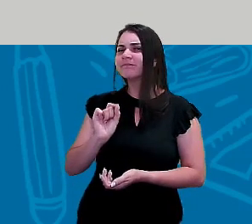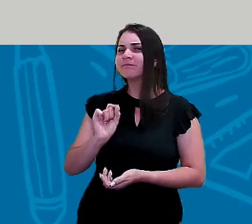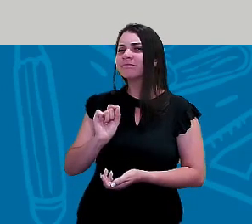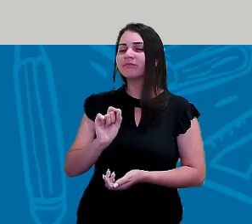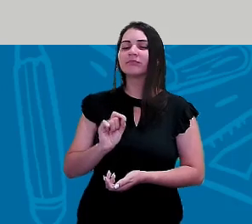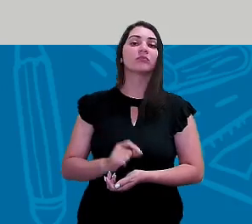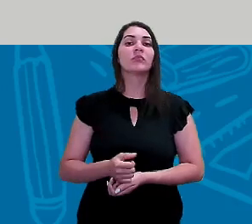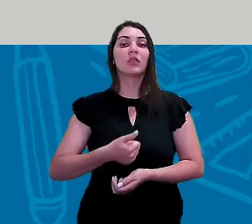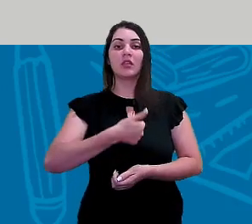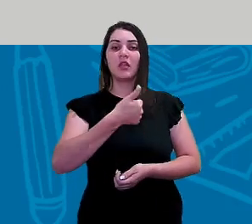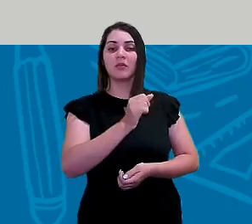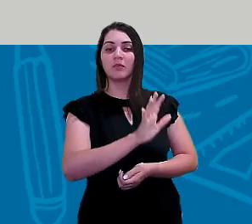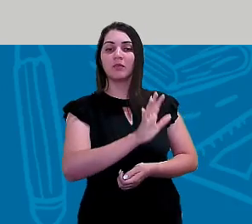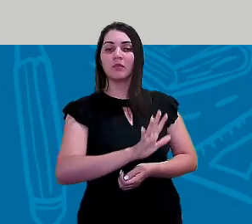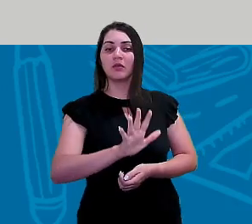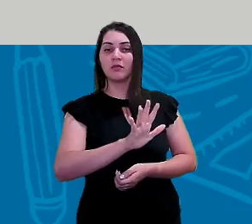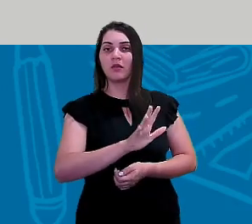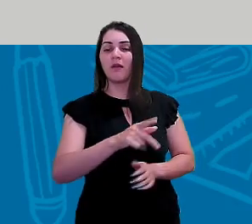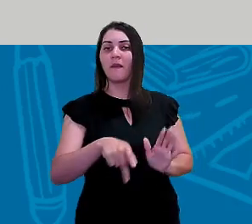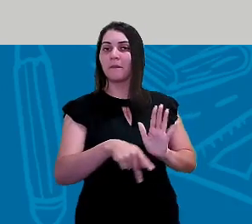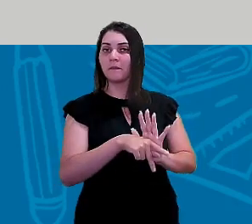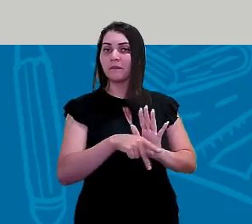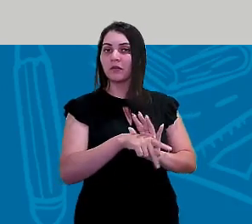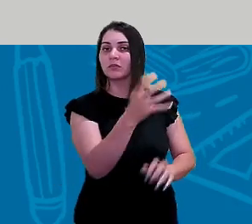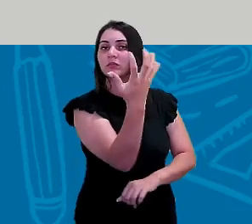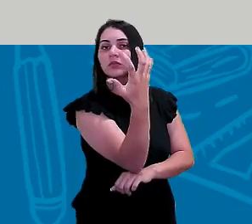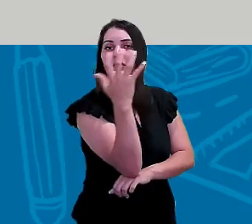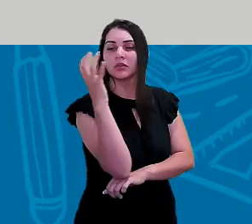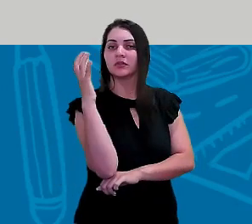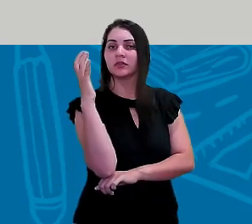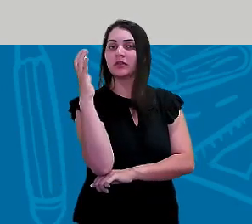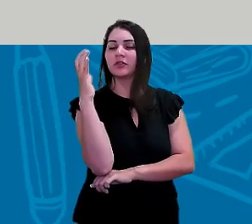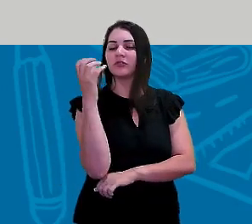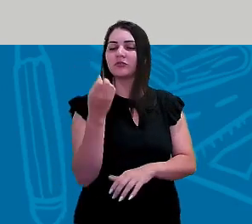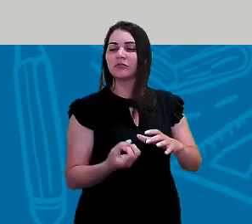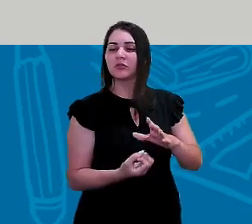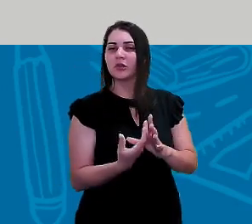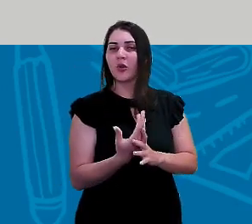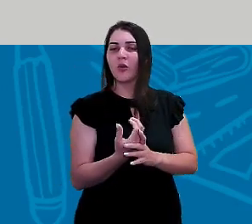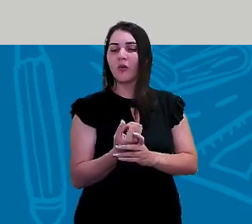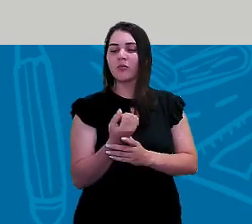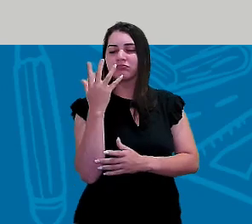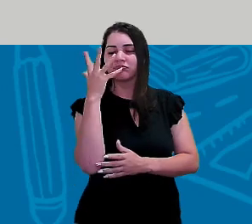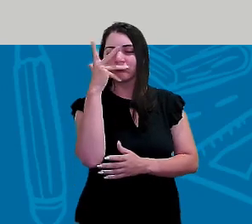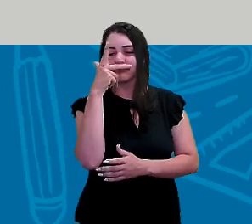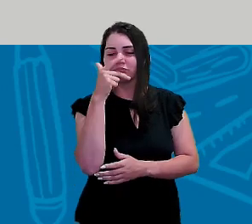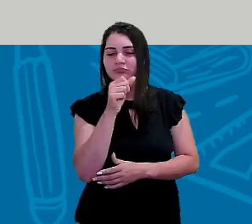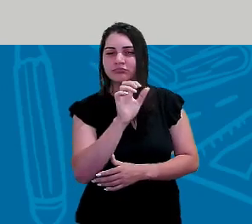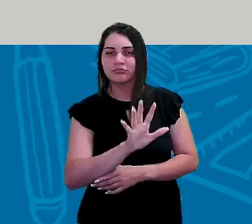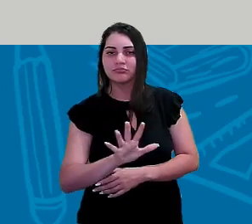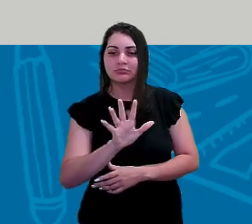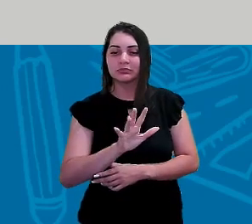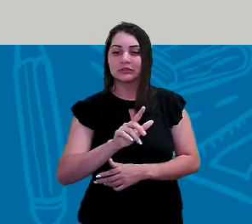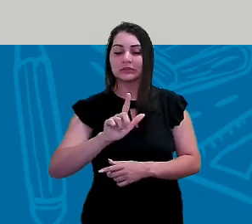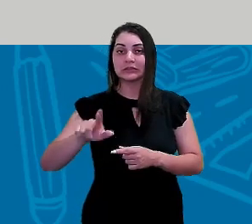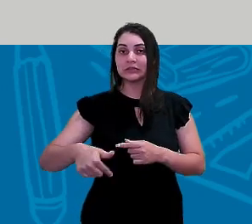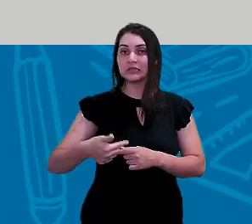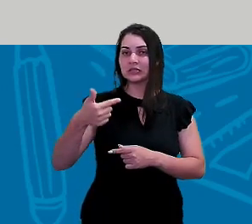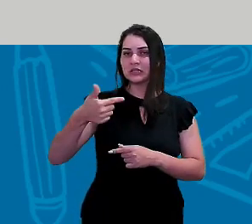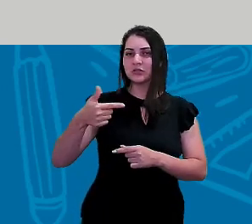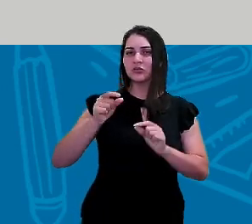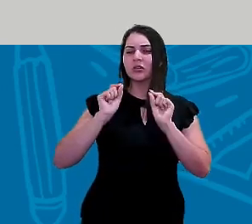Na primeira imagem, foi a própria natureza, né? Que elaborou essa paisagem belíssima. E na segunda, esses objetos